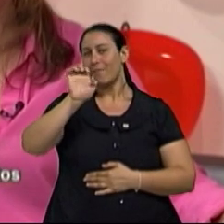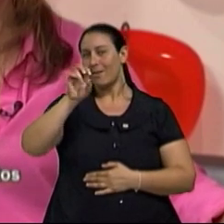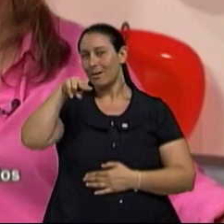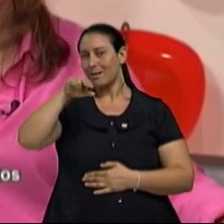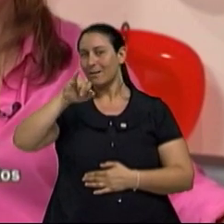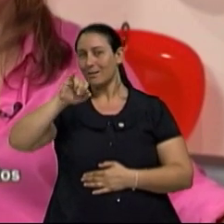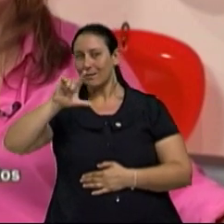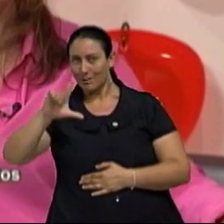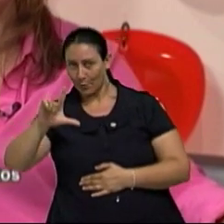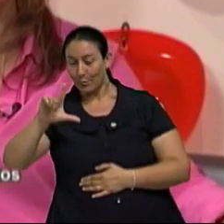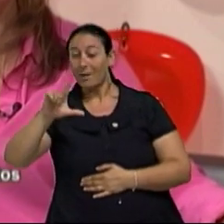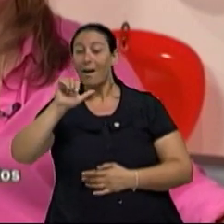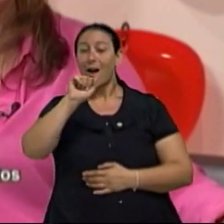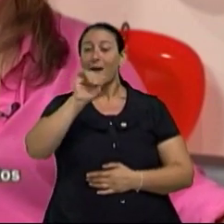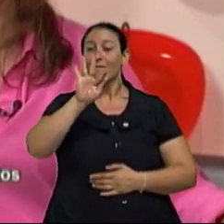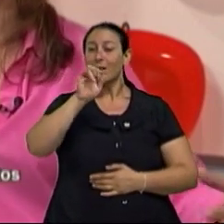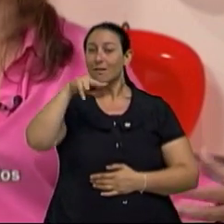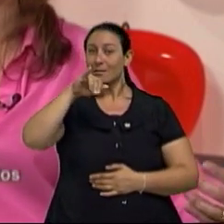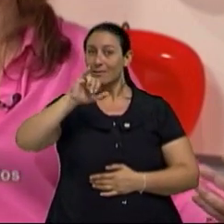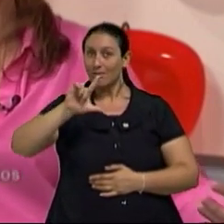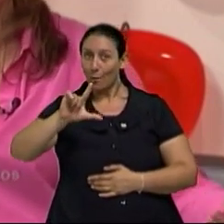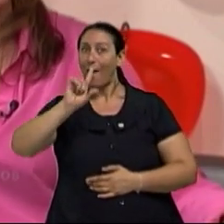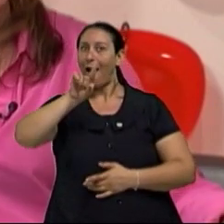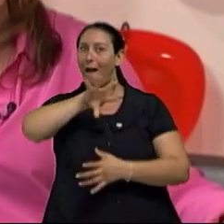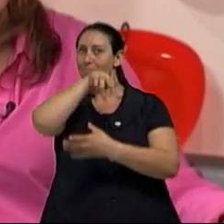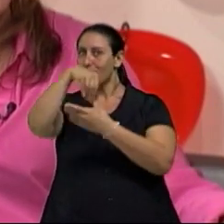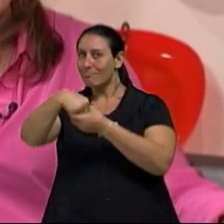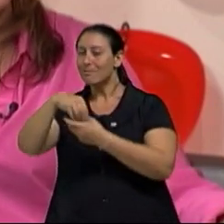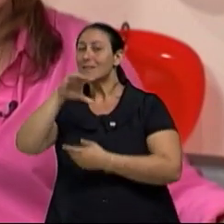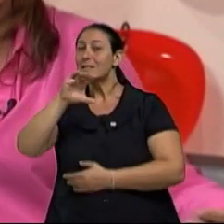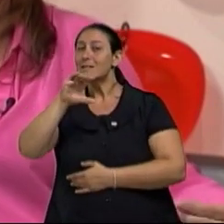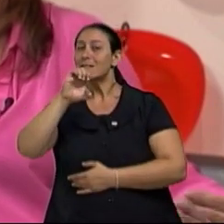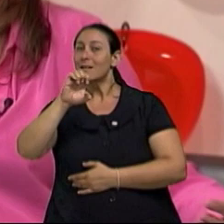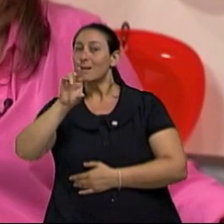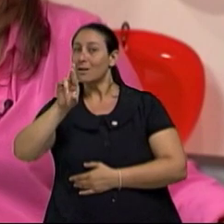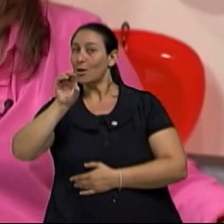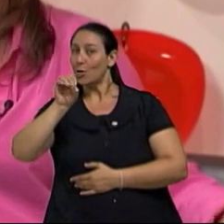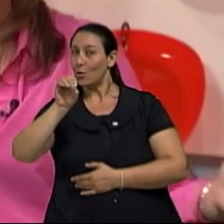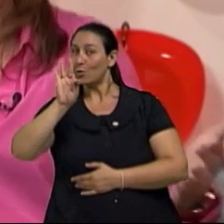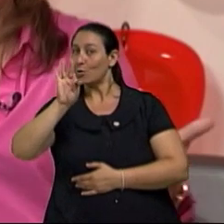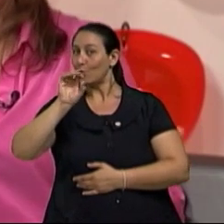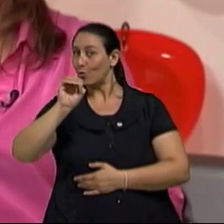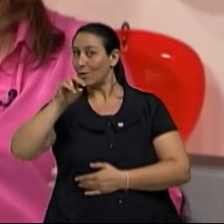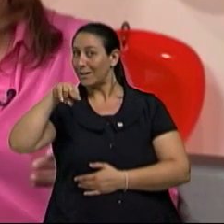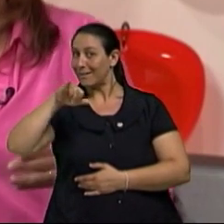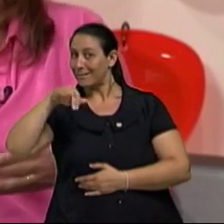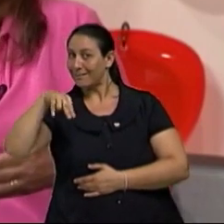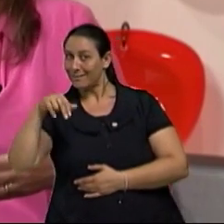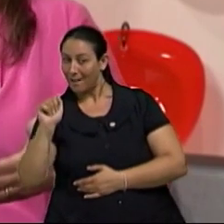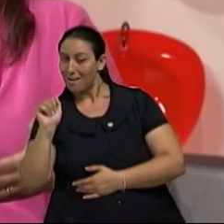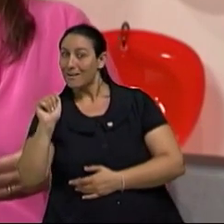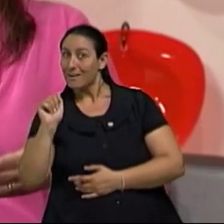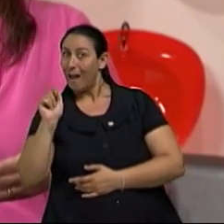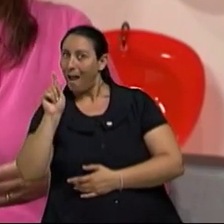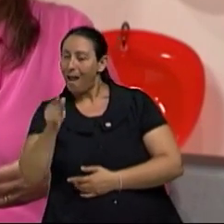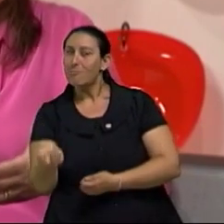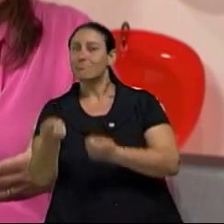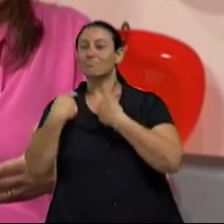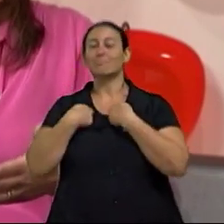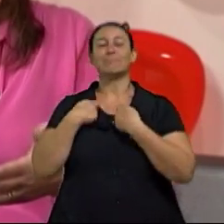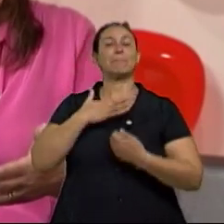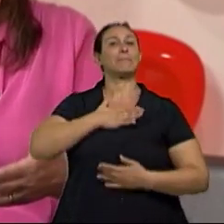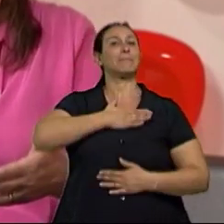aminoácido precursor da serotonina, que causa a sensação de bem-estar, de prazer, é lógico que isso remete